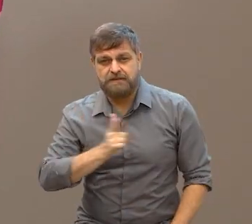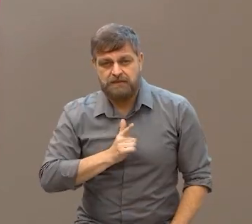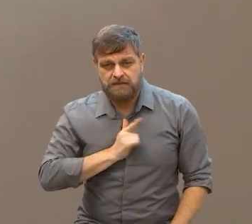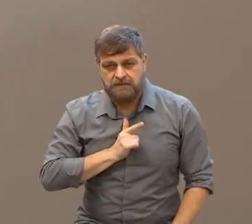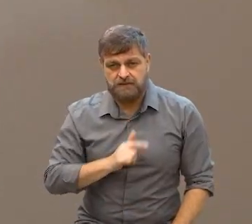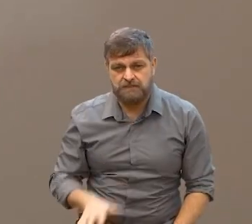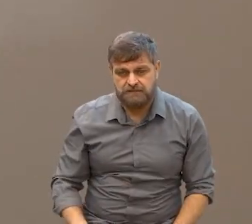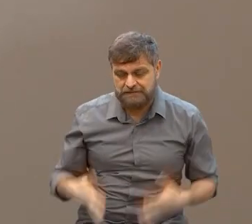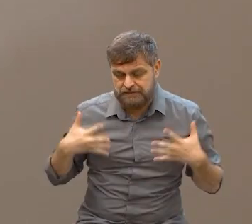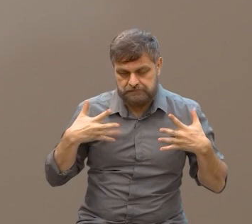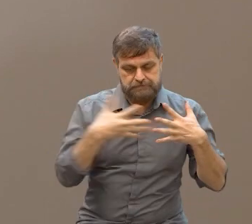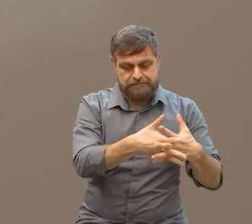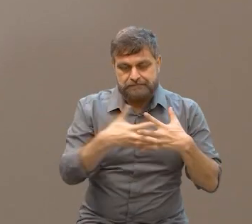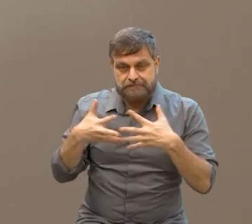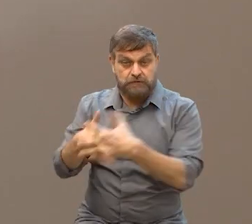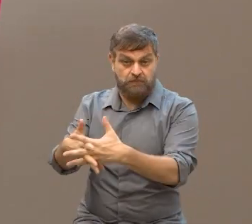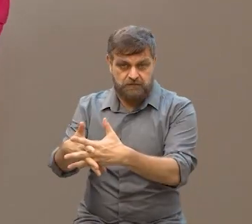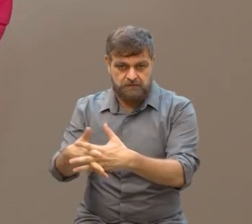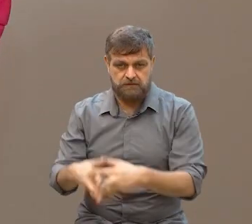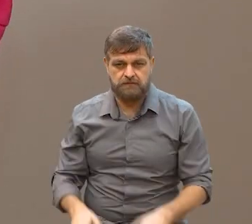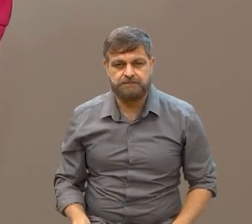isso é confundido.